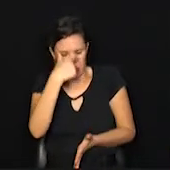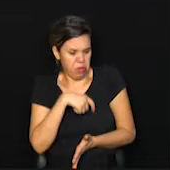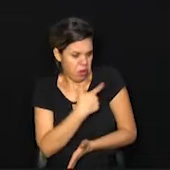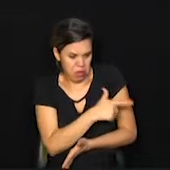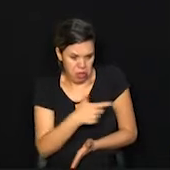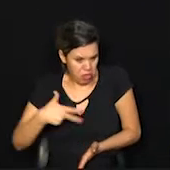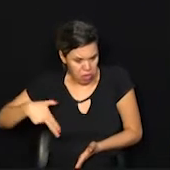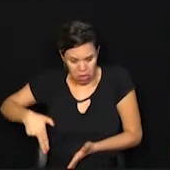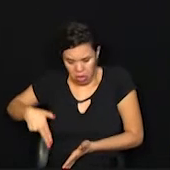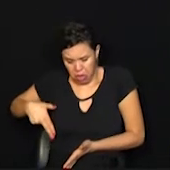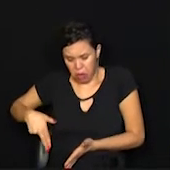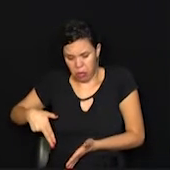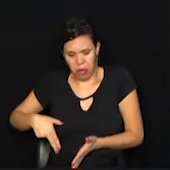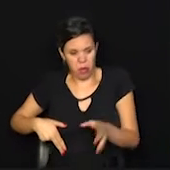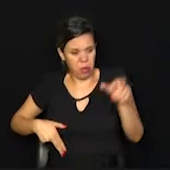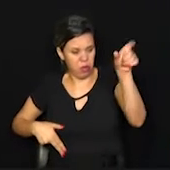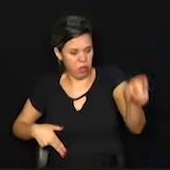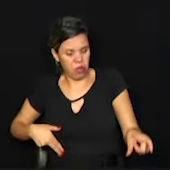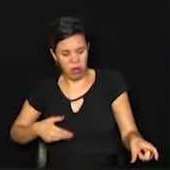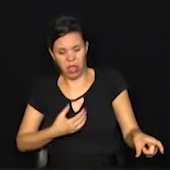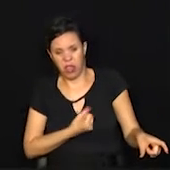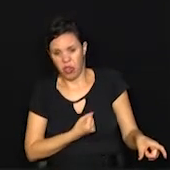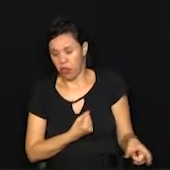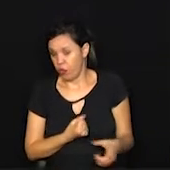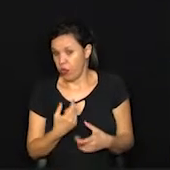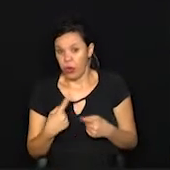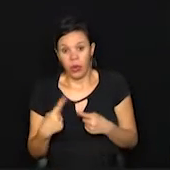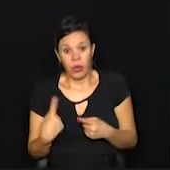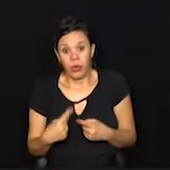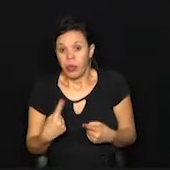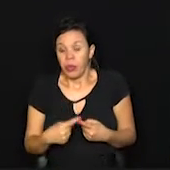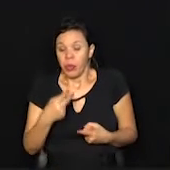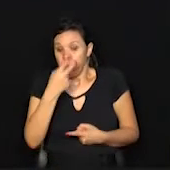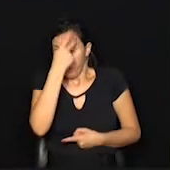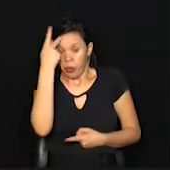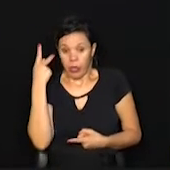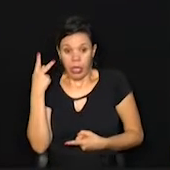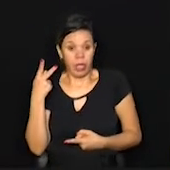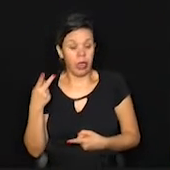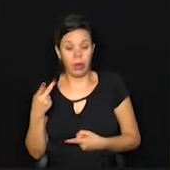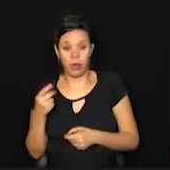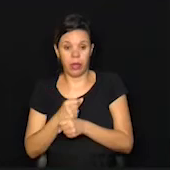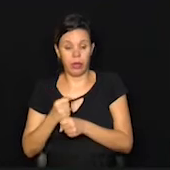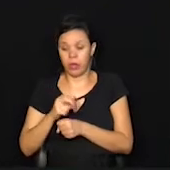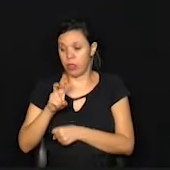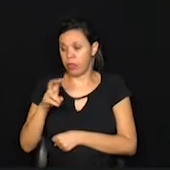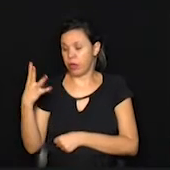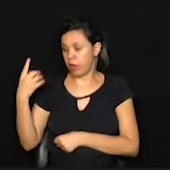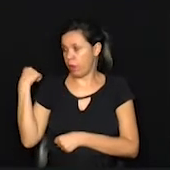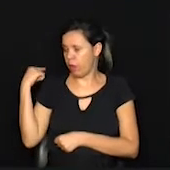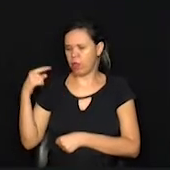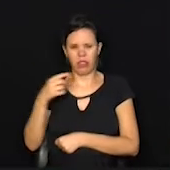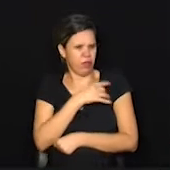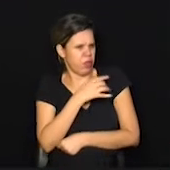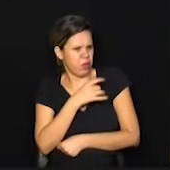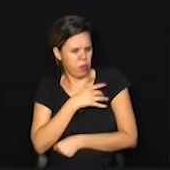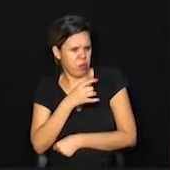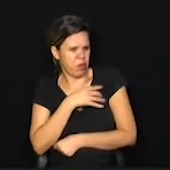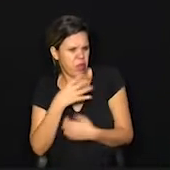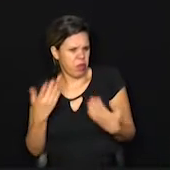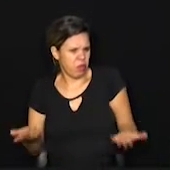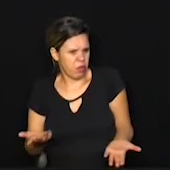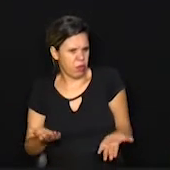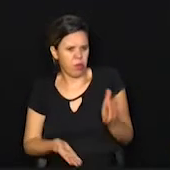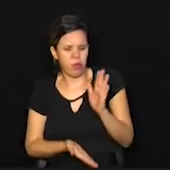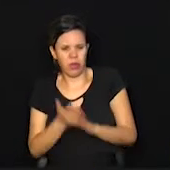tava é um bando de covarde entendeu bom mas por que que se a gente em 5 o tempo ou por medo porque o povo